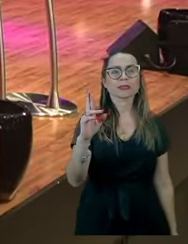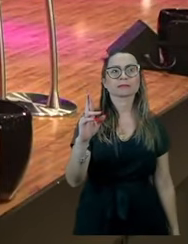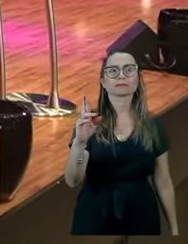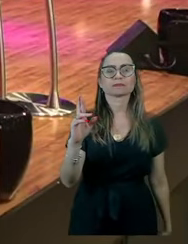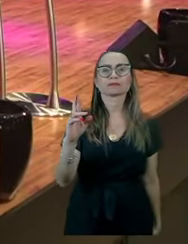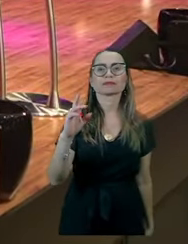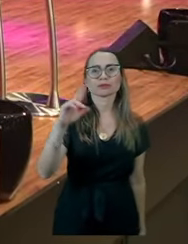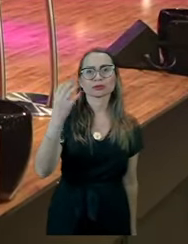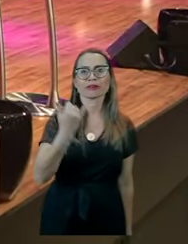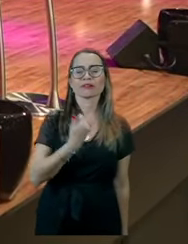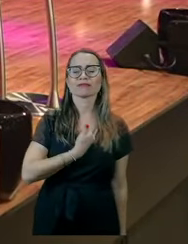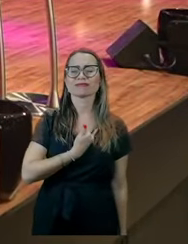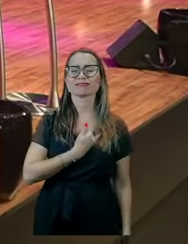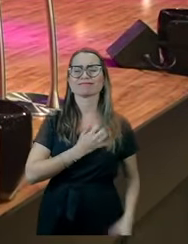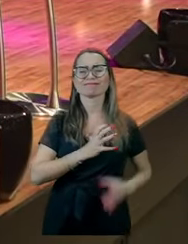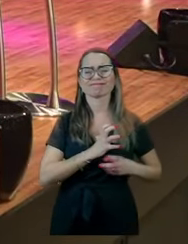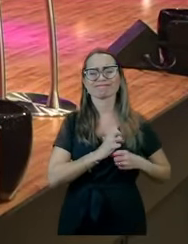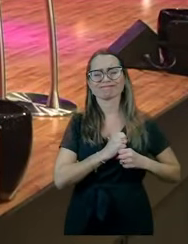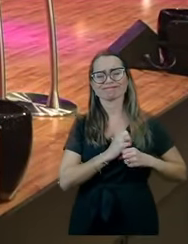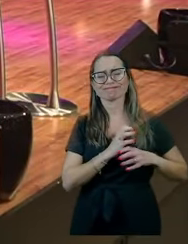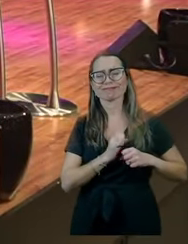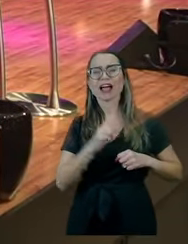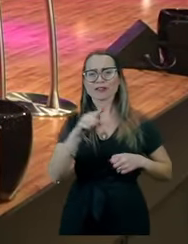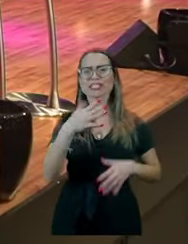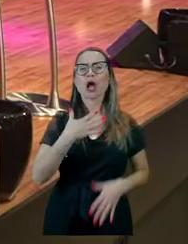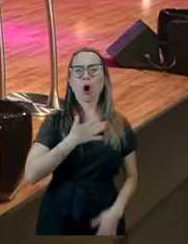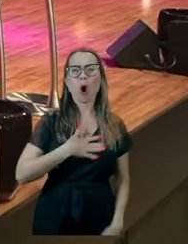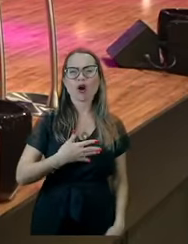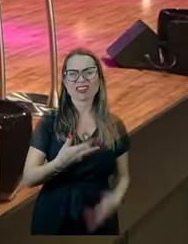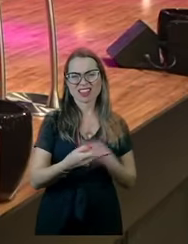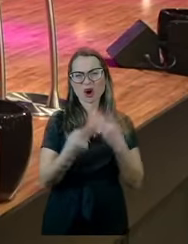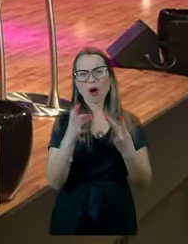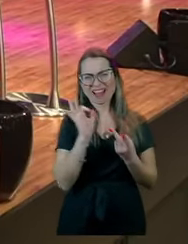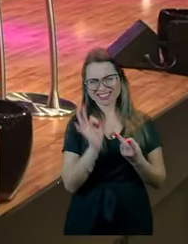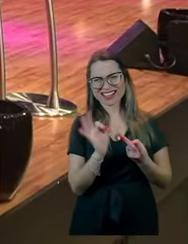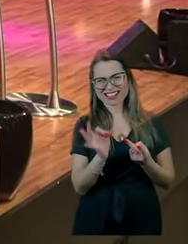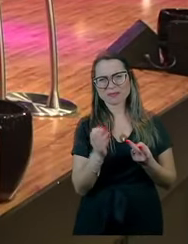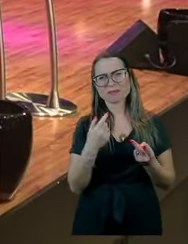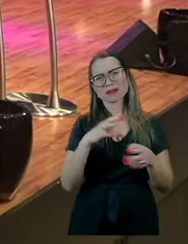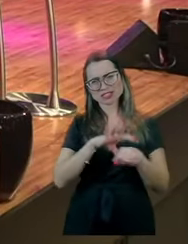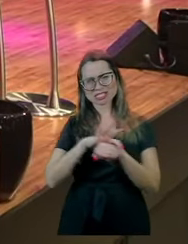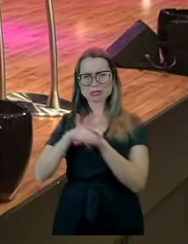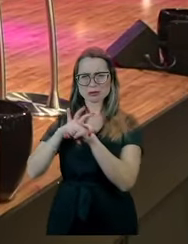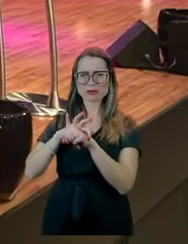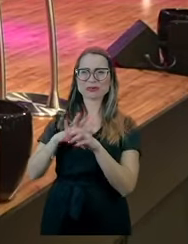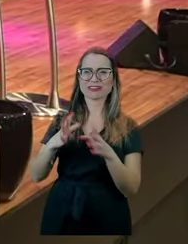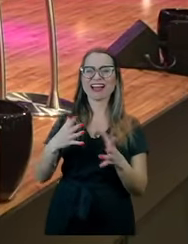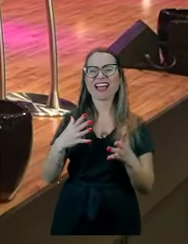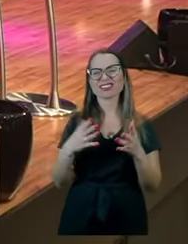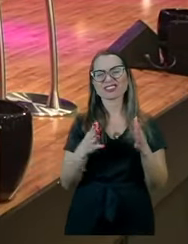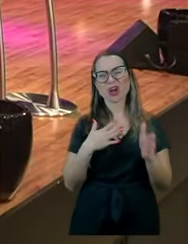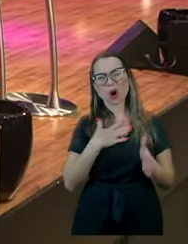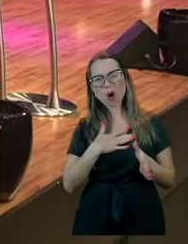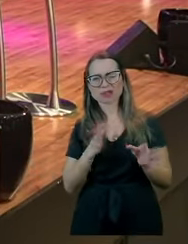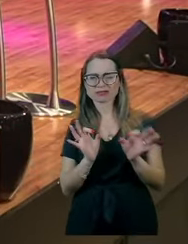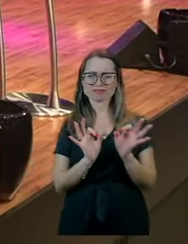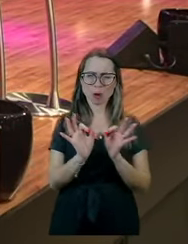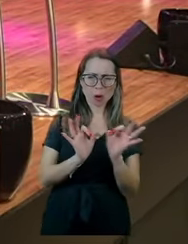Eu não sei quem é que gosta das coisas ter tudo certinho para a gente ficar mais seguro, não é assim? A gente gosta dessa